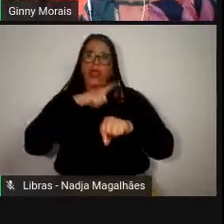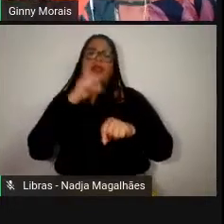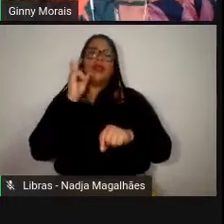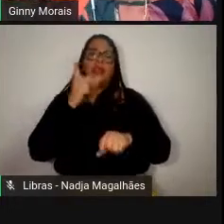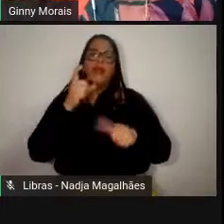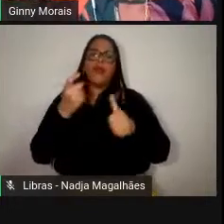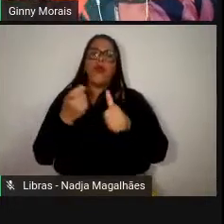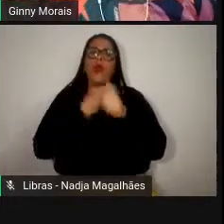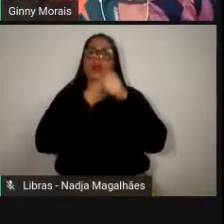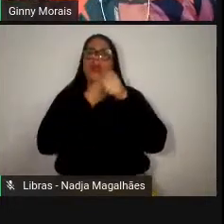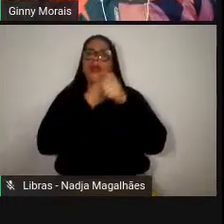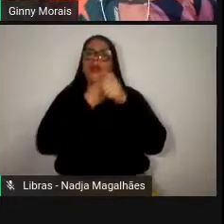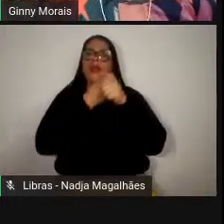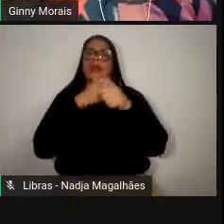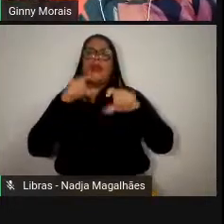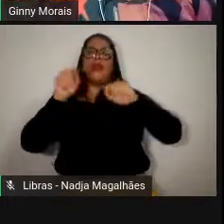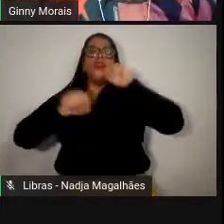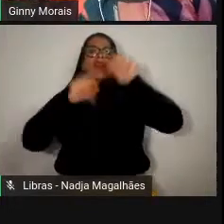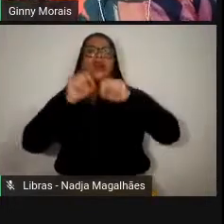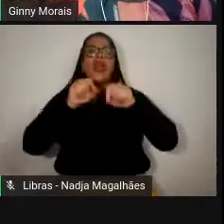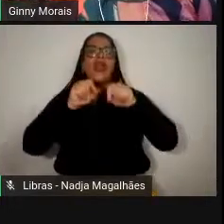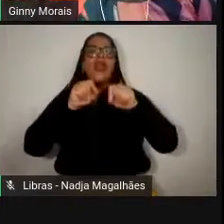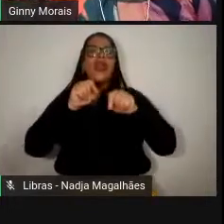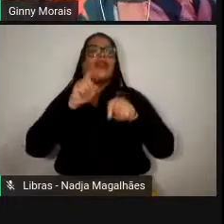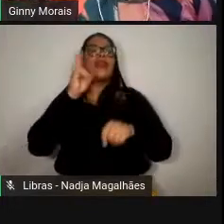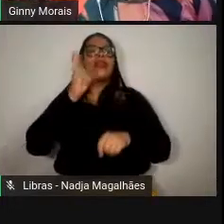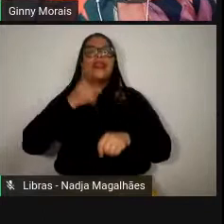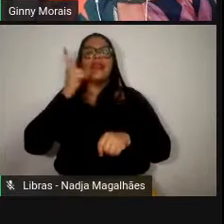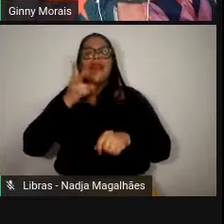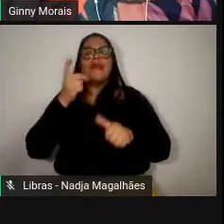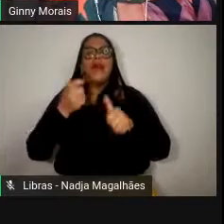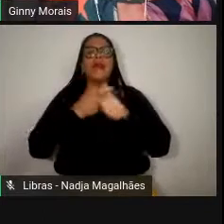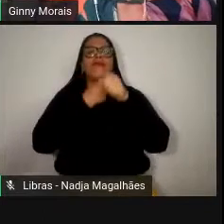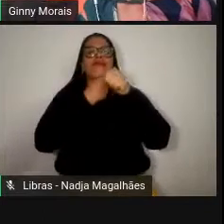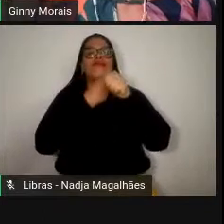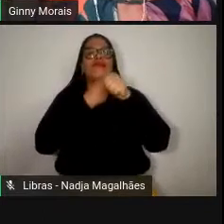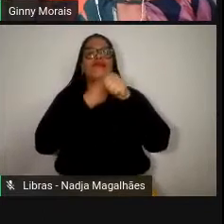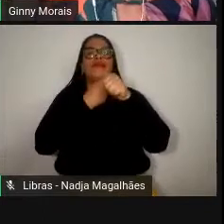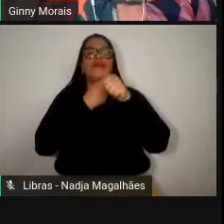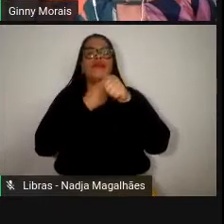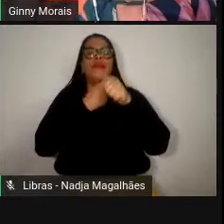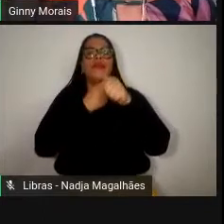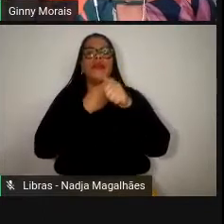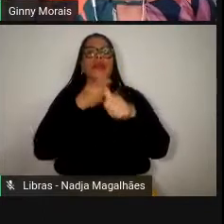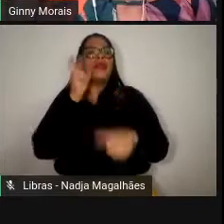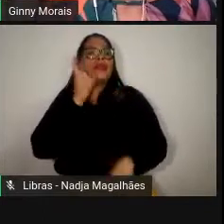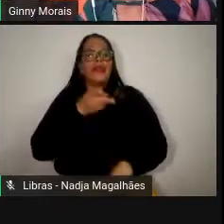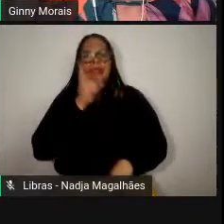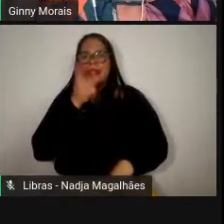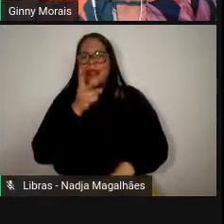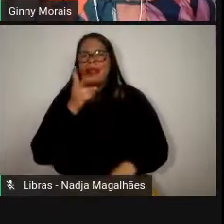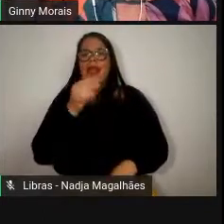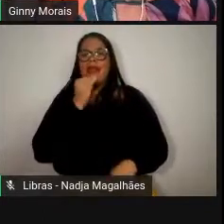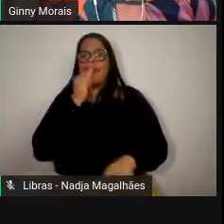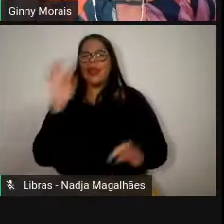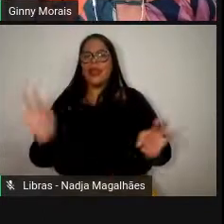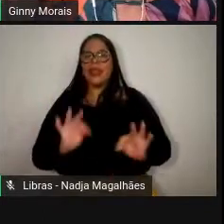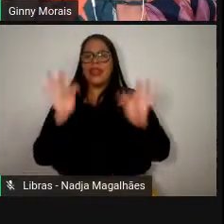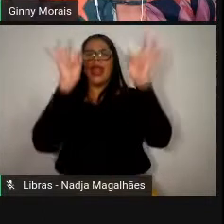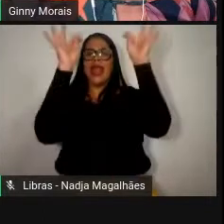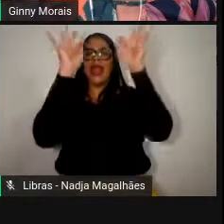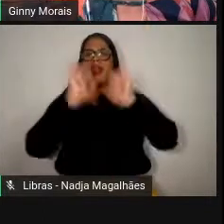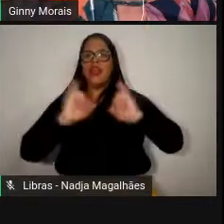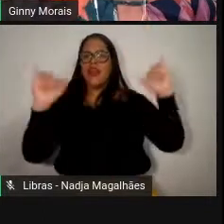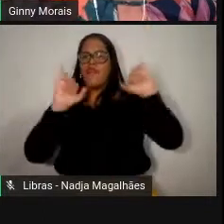dos parlamentos dessas plataformas privadas, das grandes corporações, né, de tecnologia e de